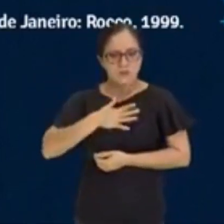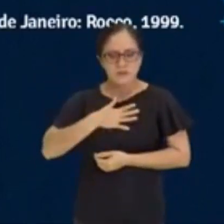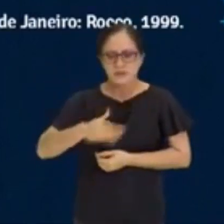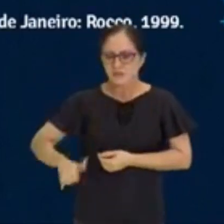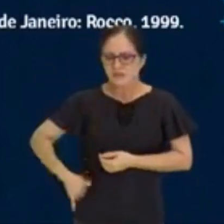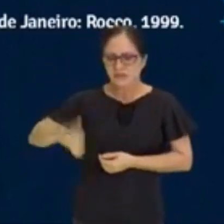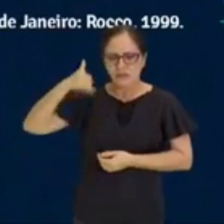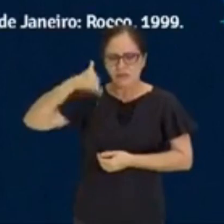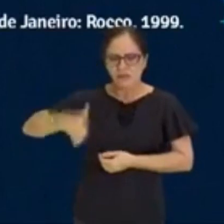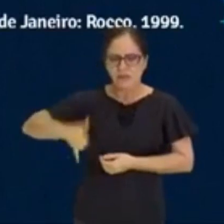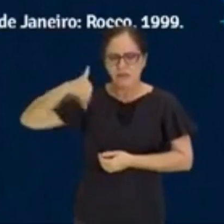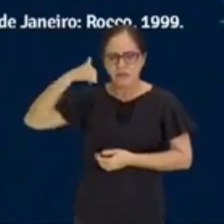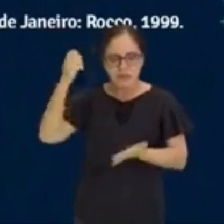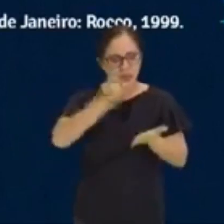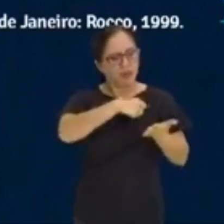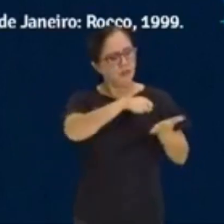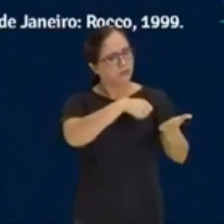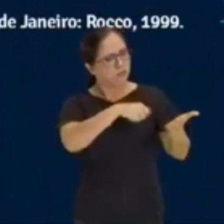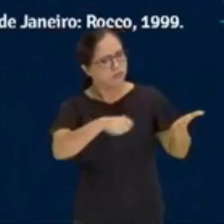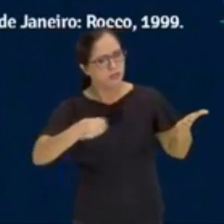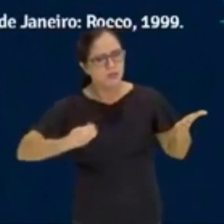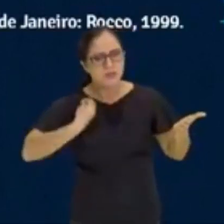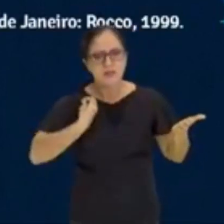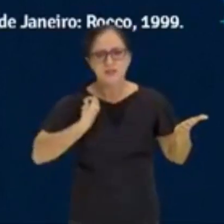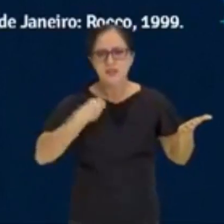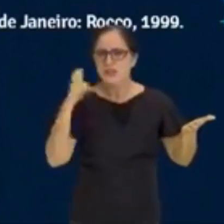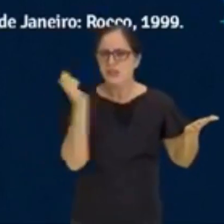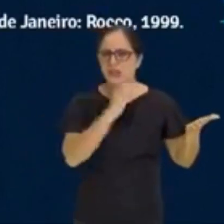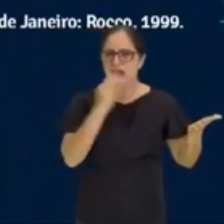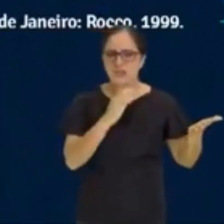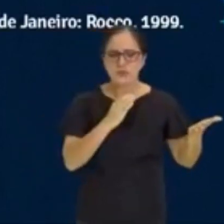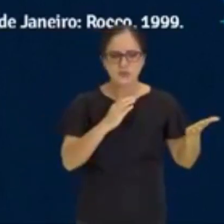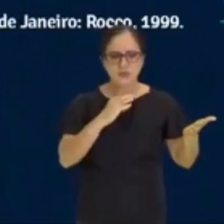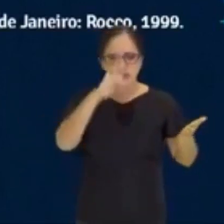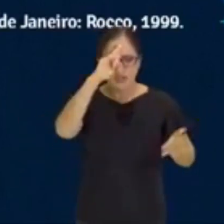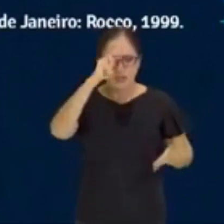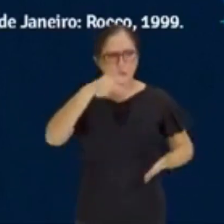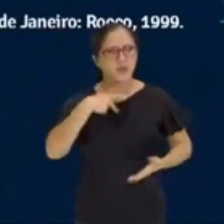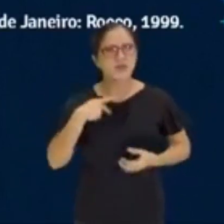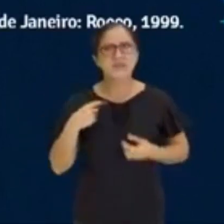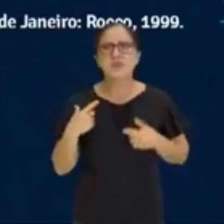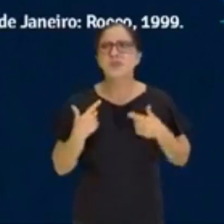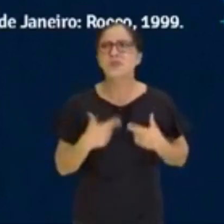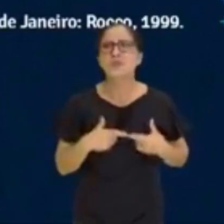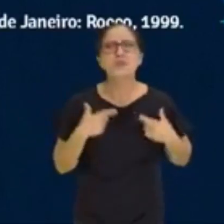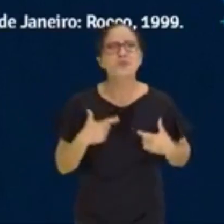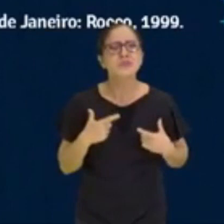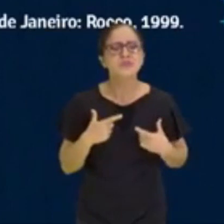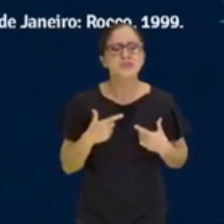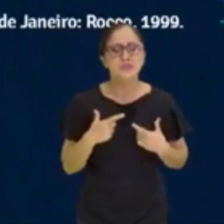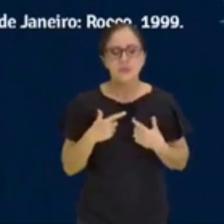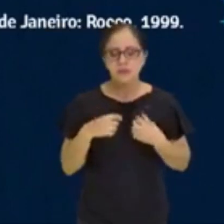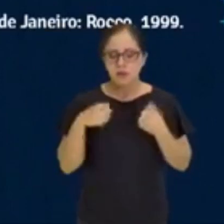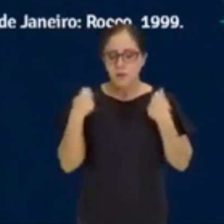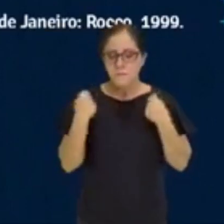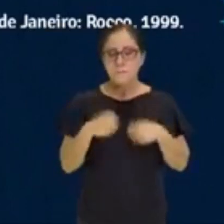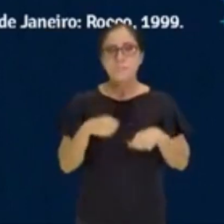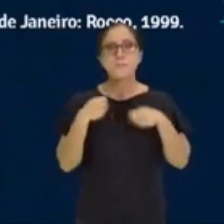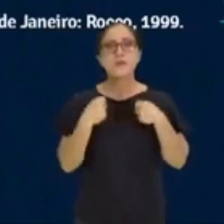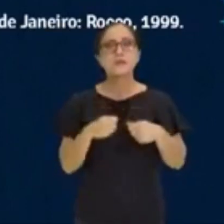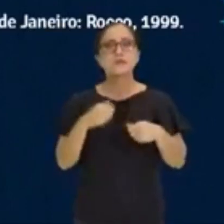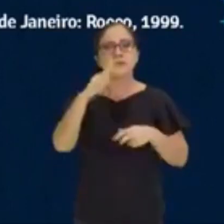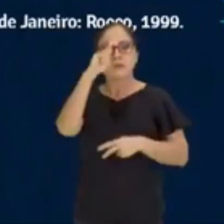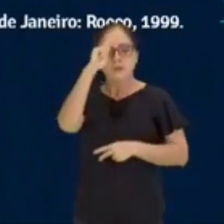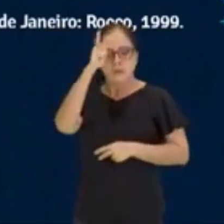Escrevo depressa. Vivo depressa. Onde está eu? Preciso fazer um retiro espiritual